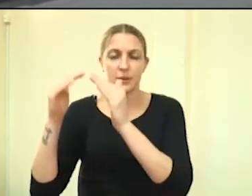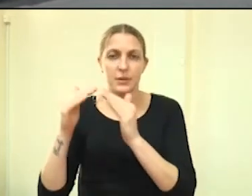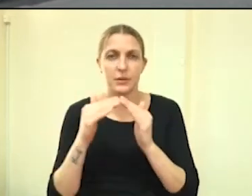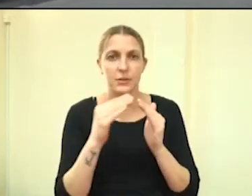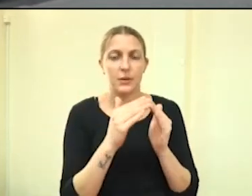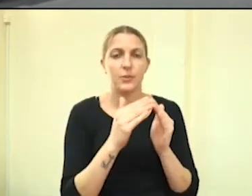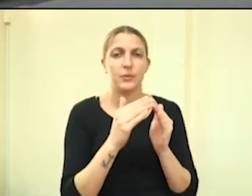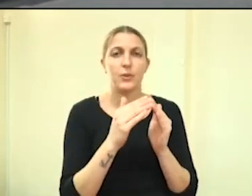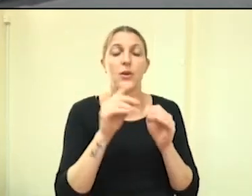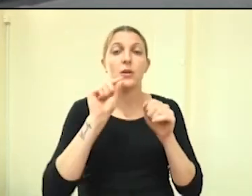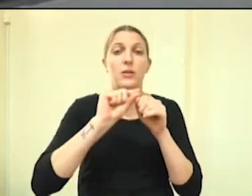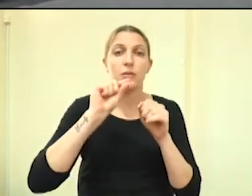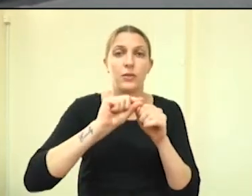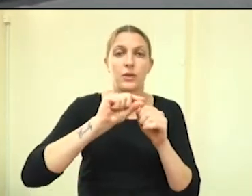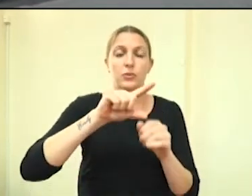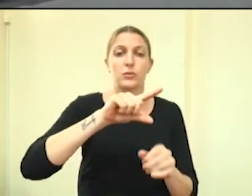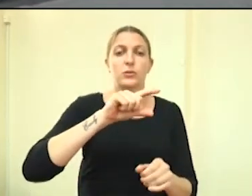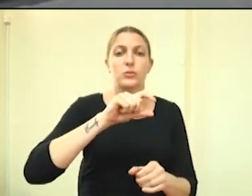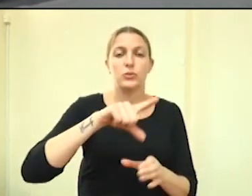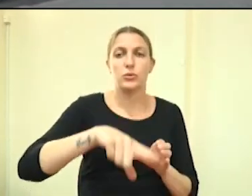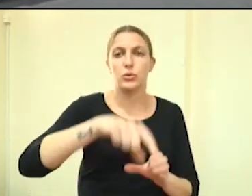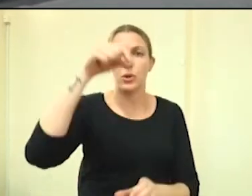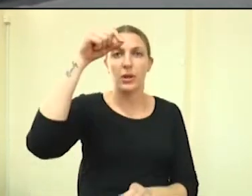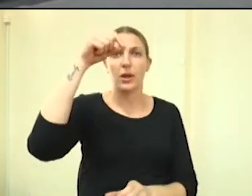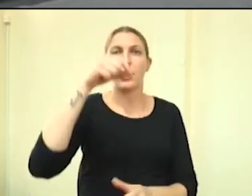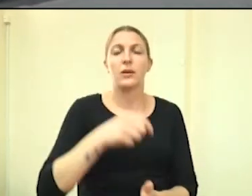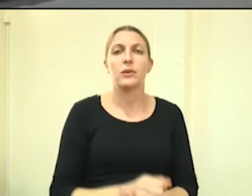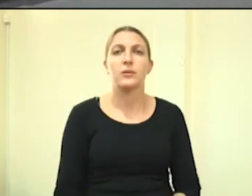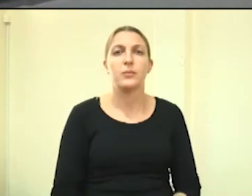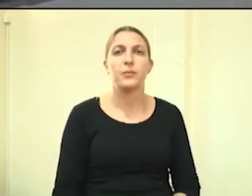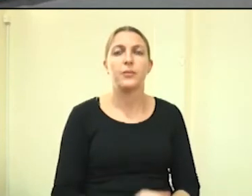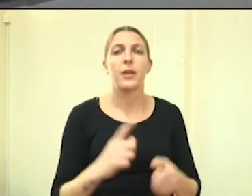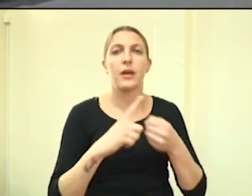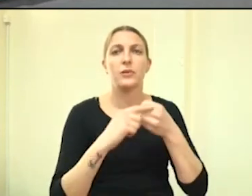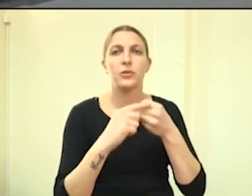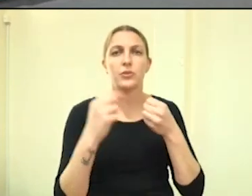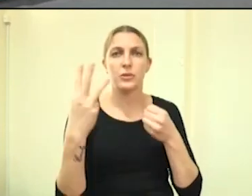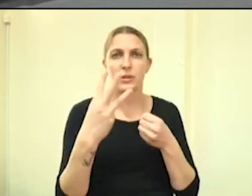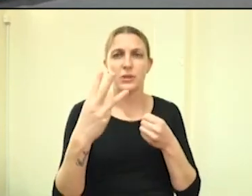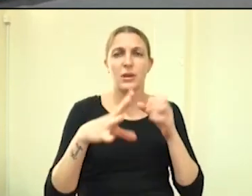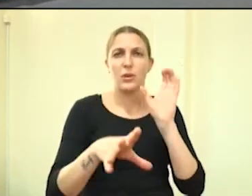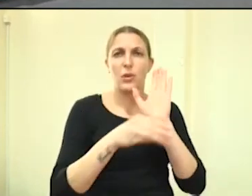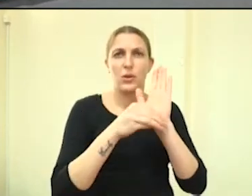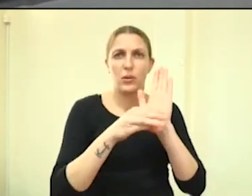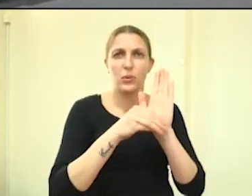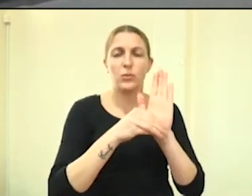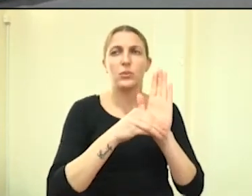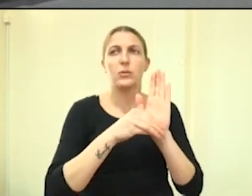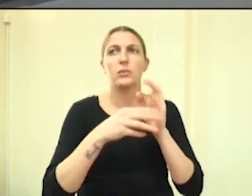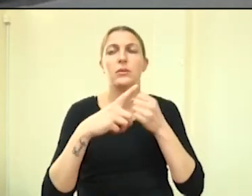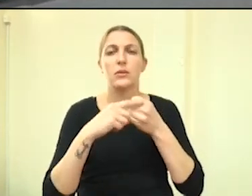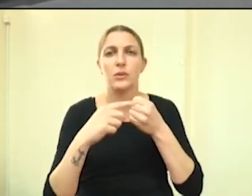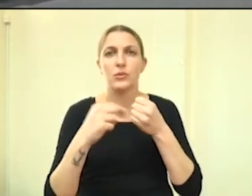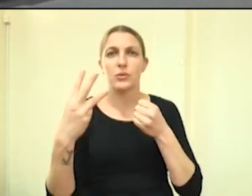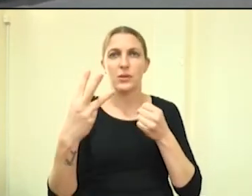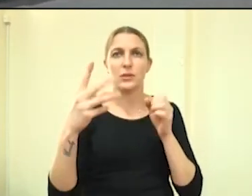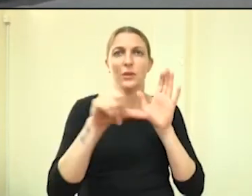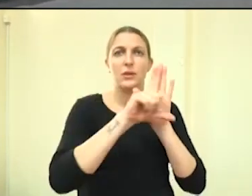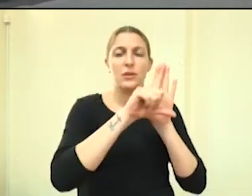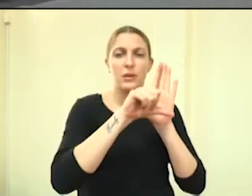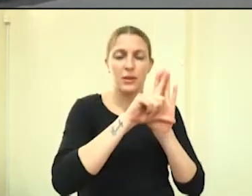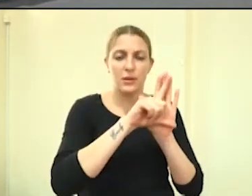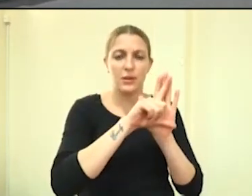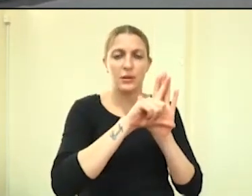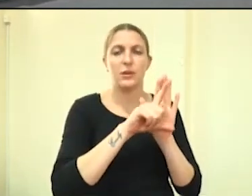a sorteio. Artigo 3º. Fica incluído o artigo 3º B, a Lei número 6.095, de 22 de